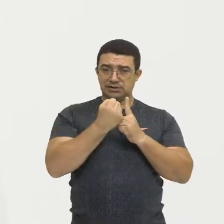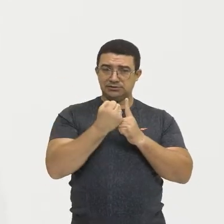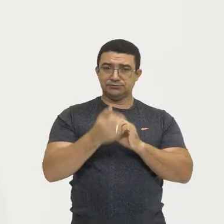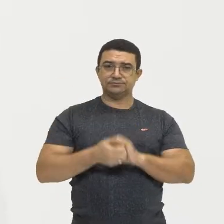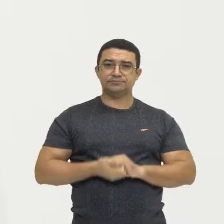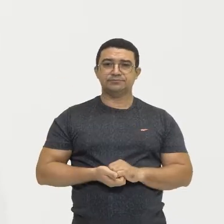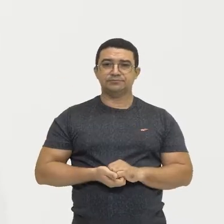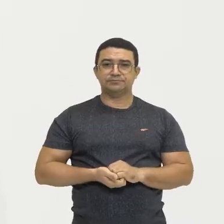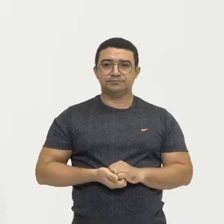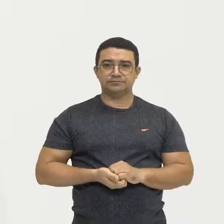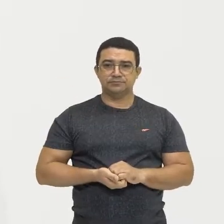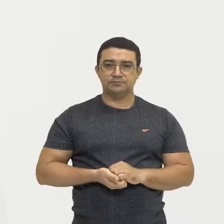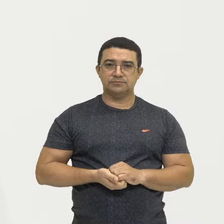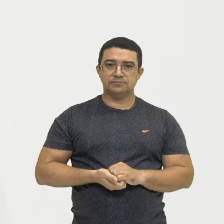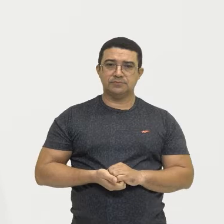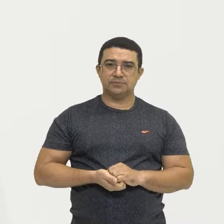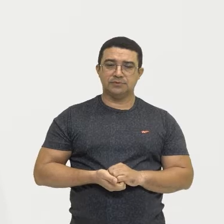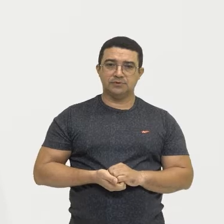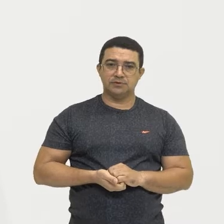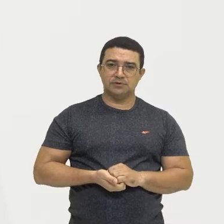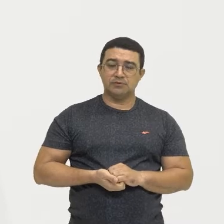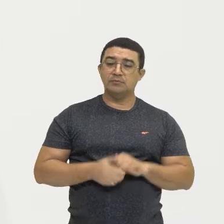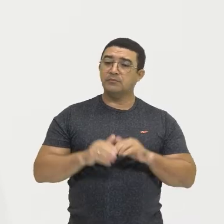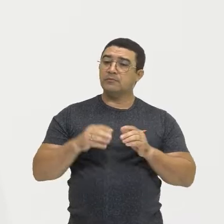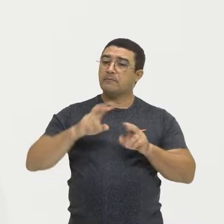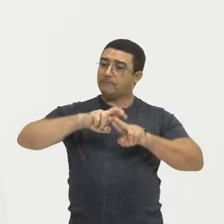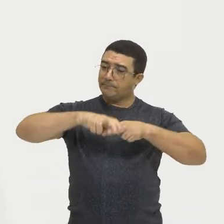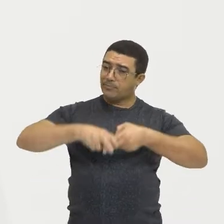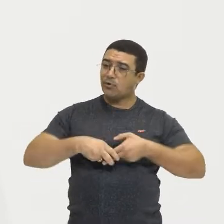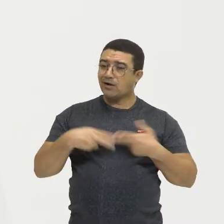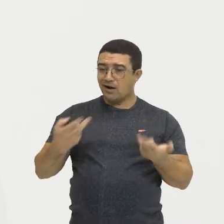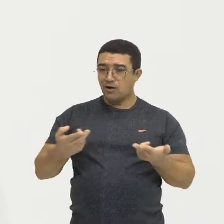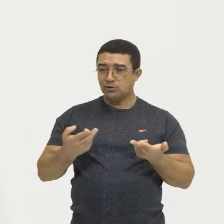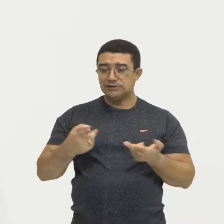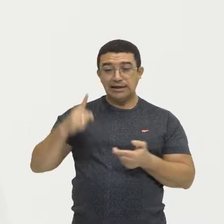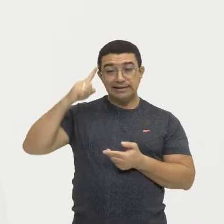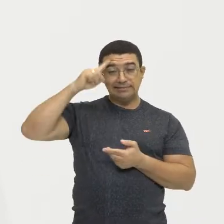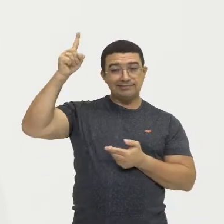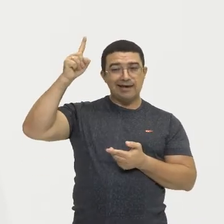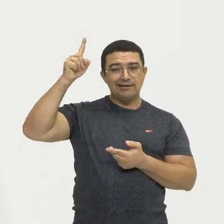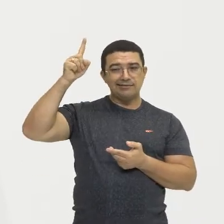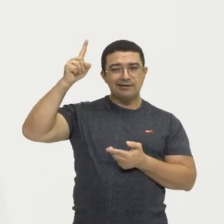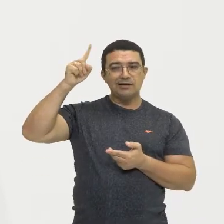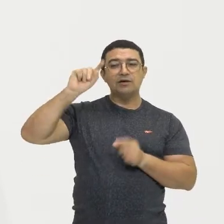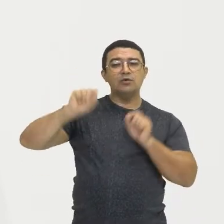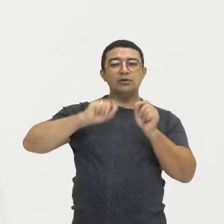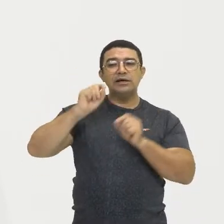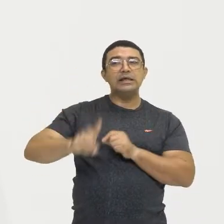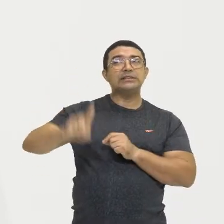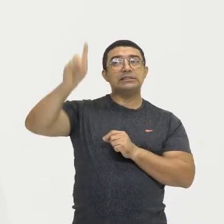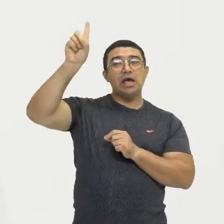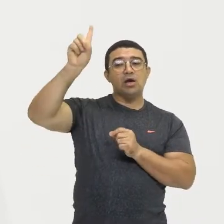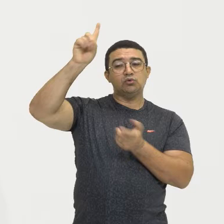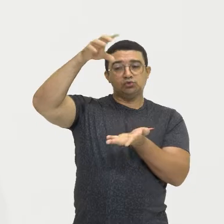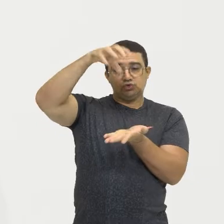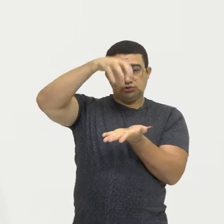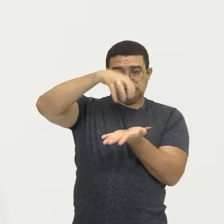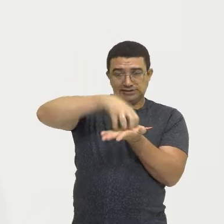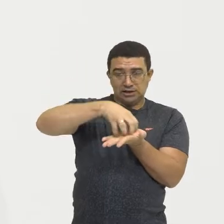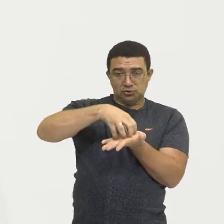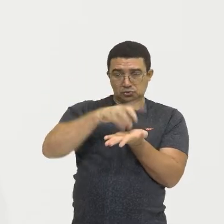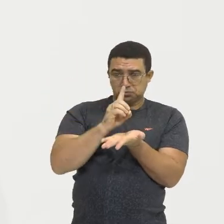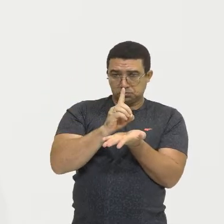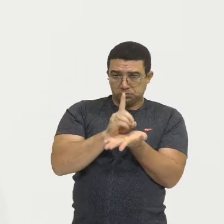Bem, por conta, né, do teocentrismo, da ideia, do princípio do teocentrismo, tinha-se